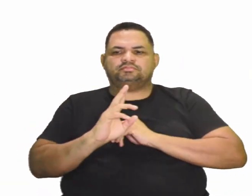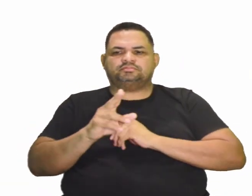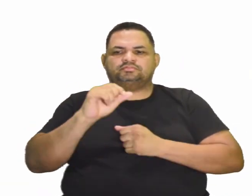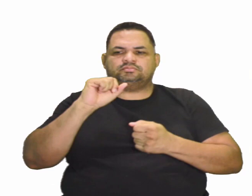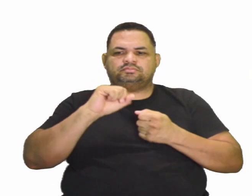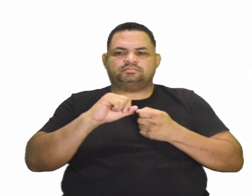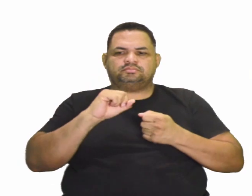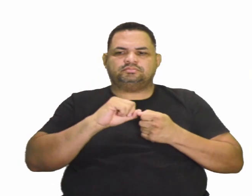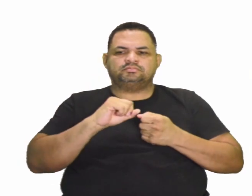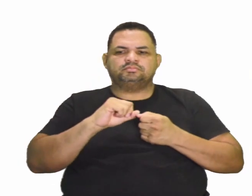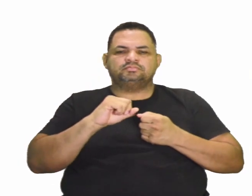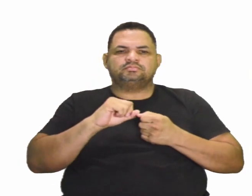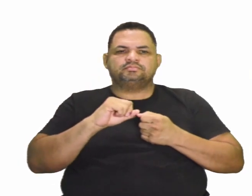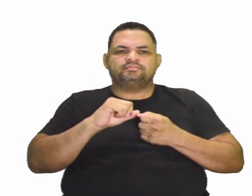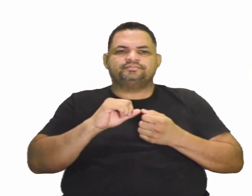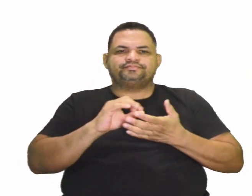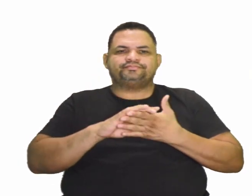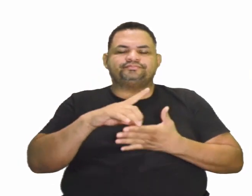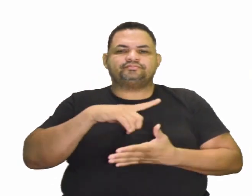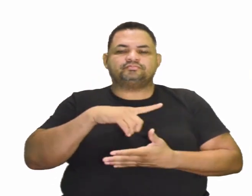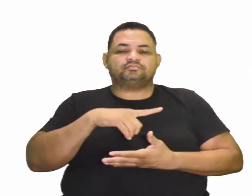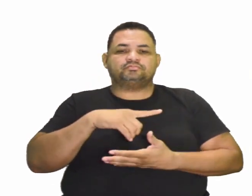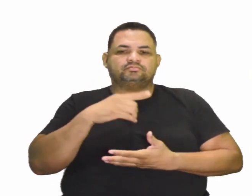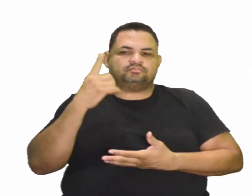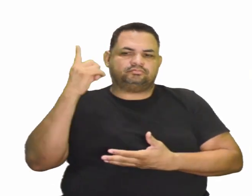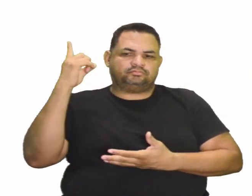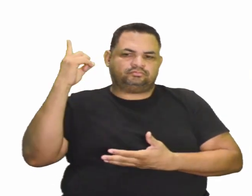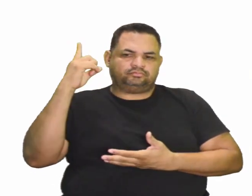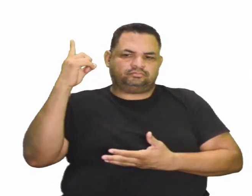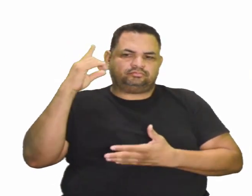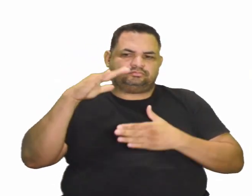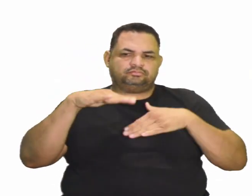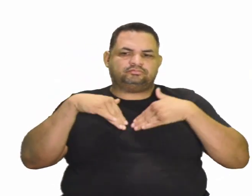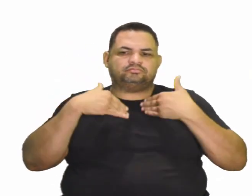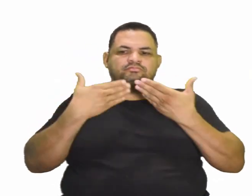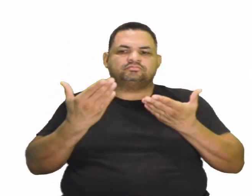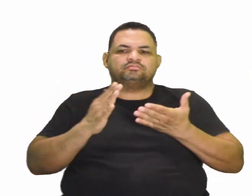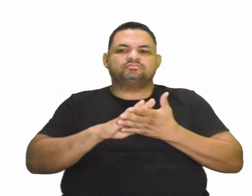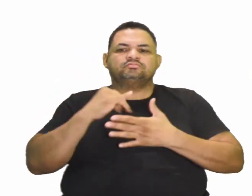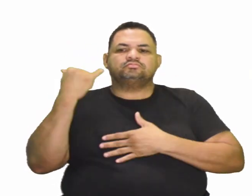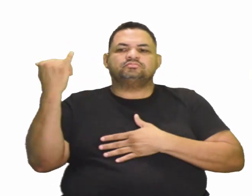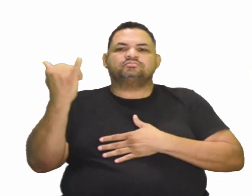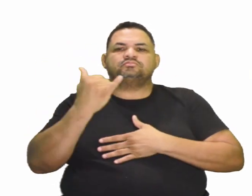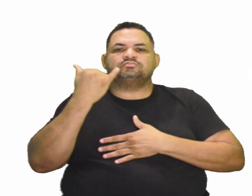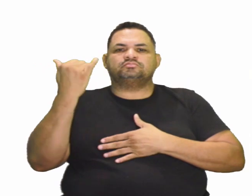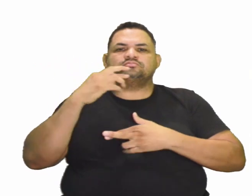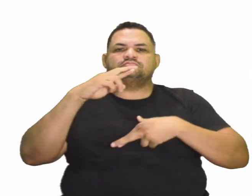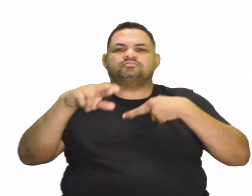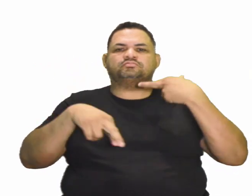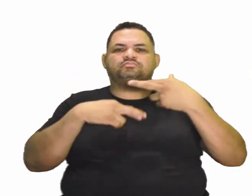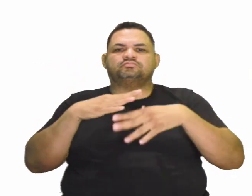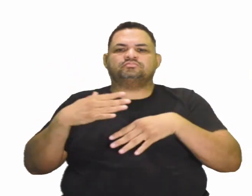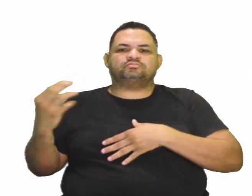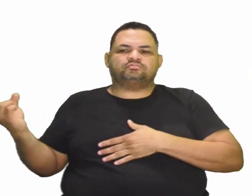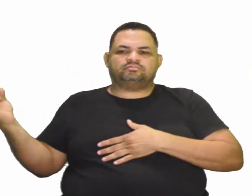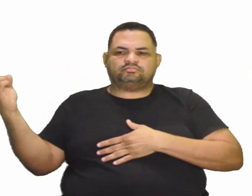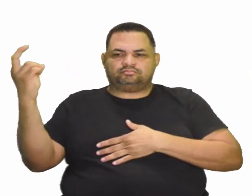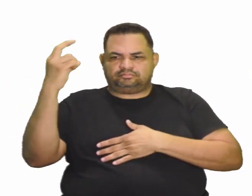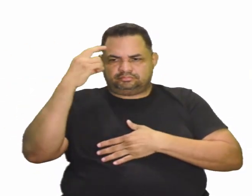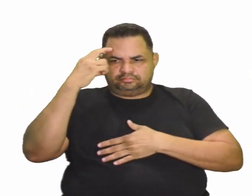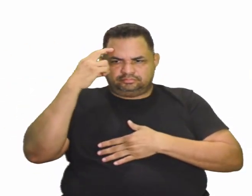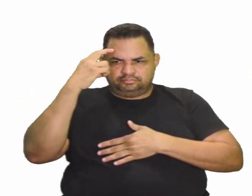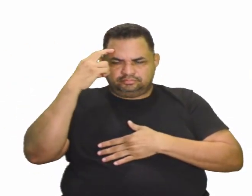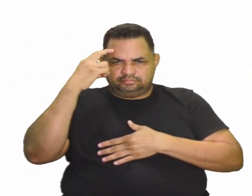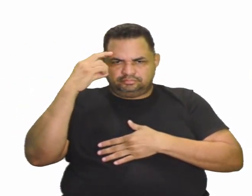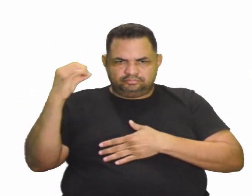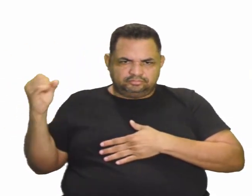vocês. Então, tenho essa pergunta: qual foi a importância do Renascimento cultural? Estudante, é uma pergunta que vocês